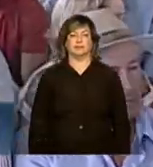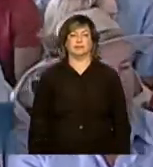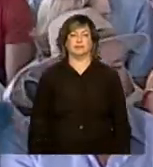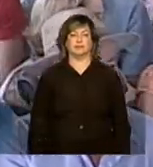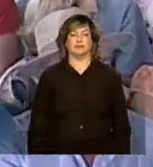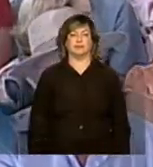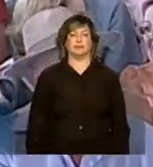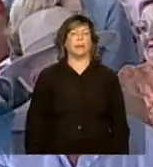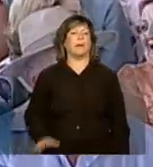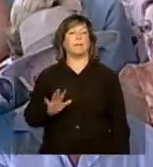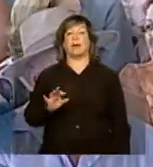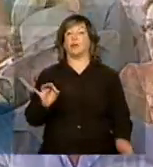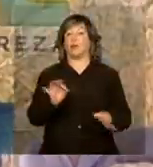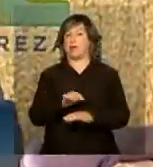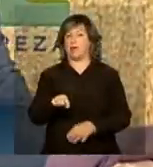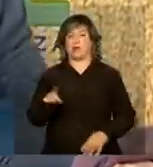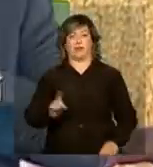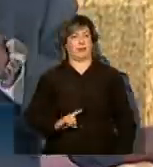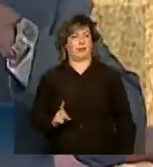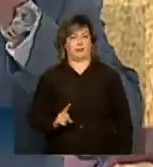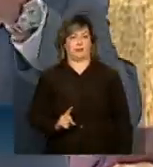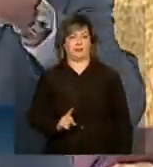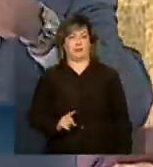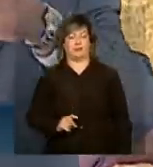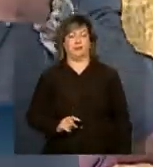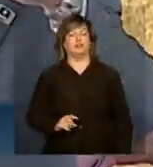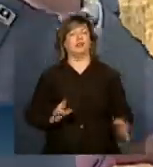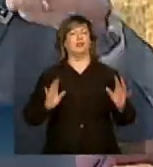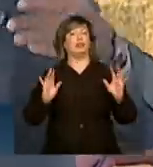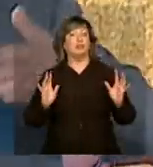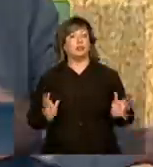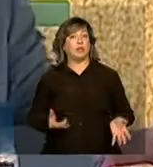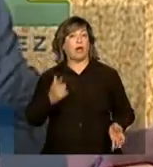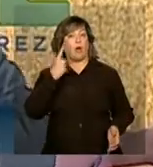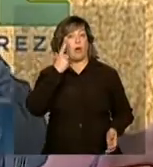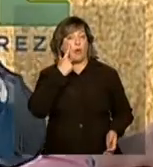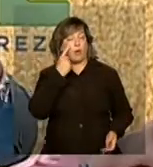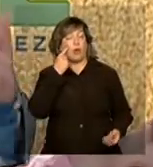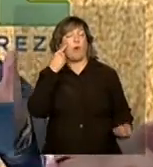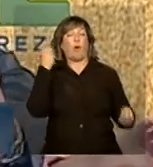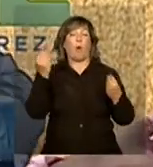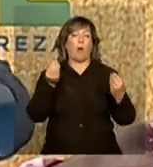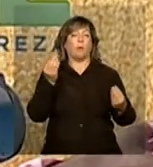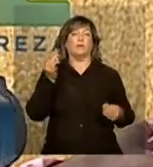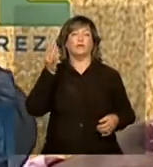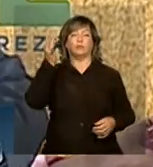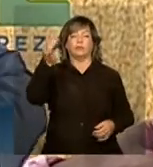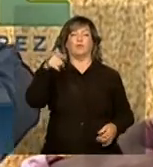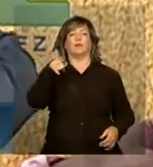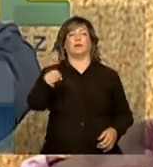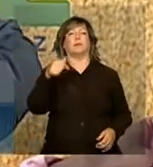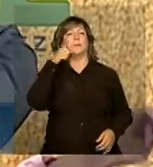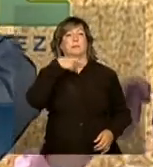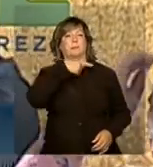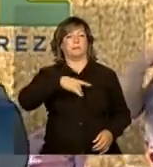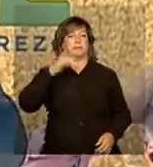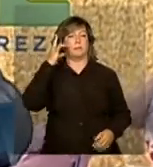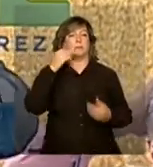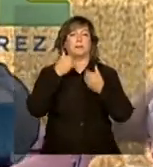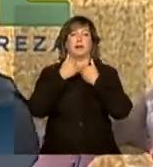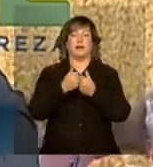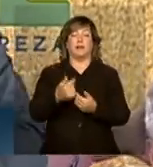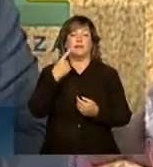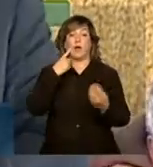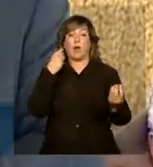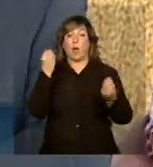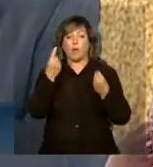Mas não acaba aí, presidenta. Já olhando para o futuro, a senhora pediu que identificasse a rota da